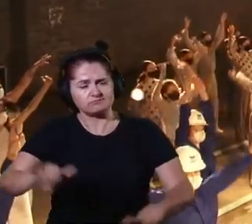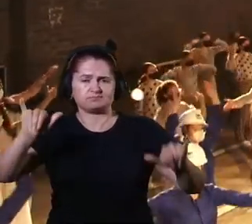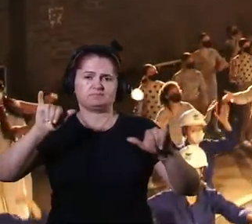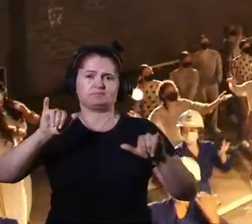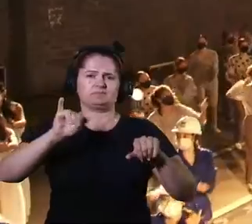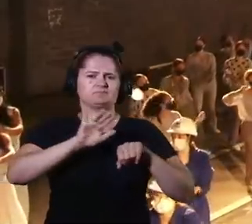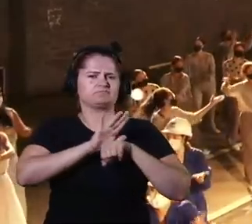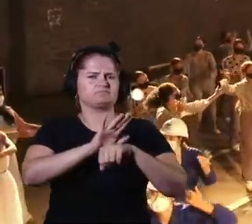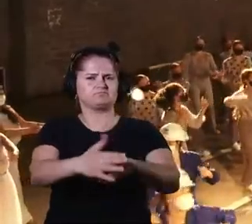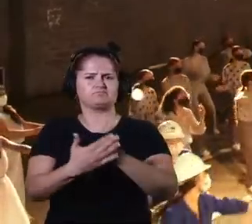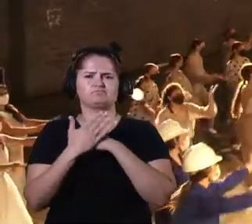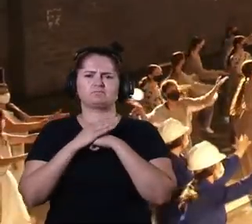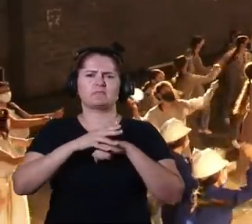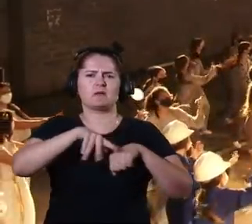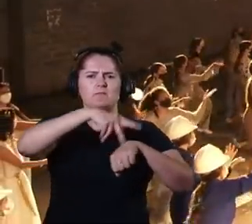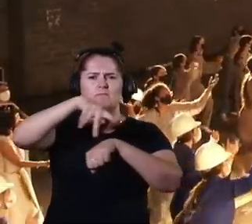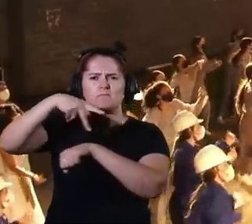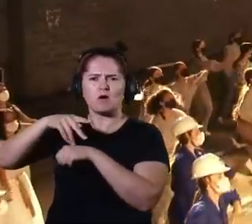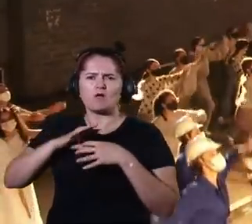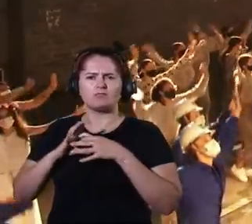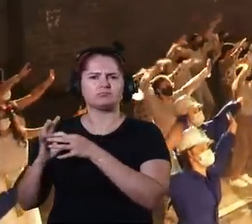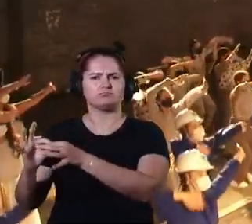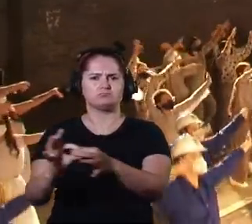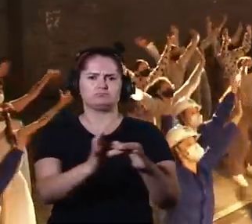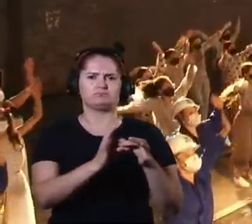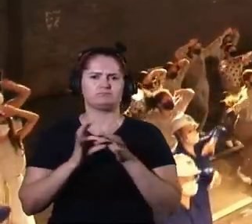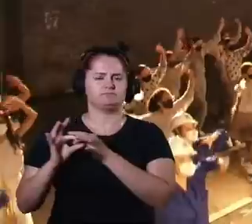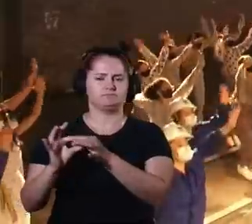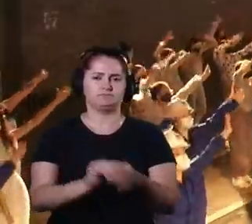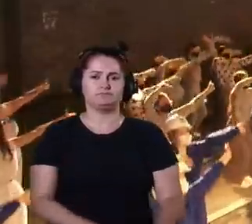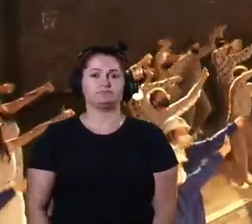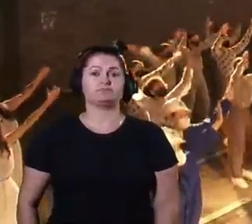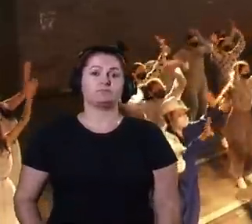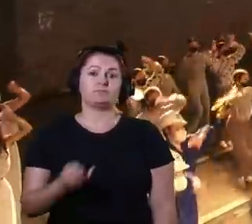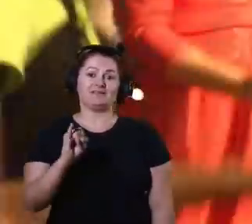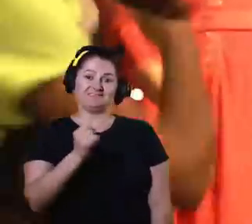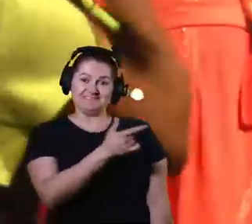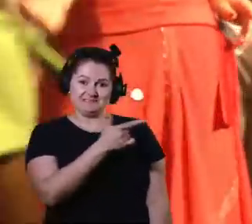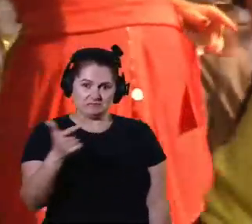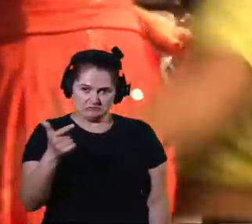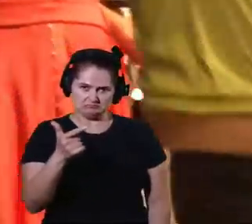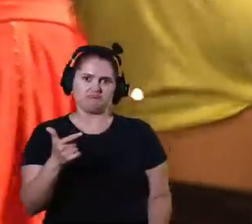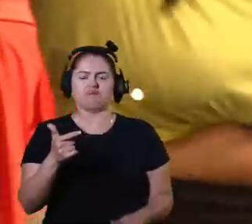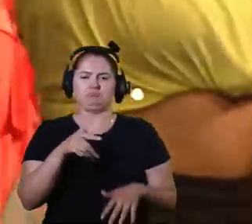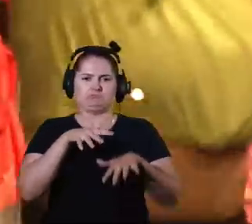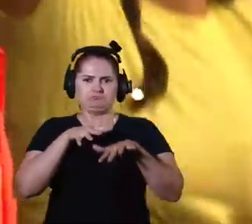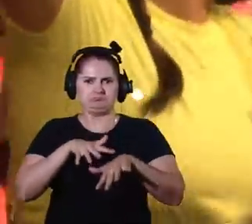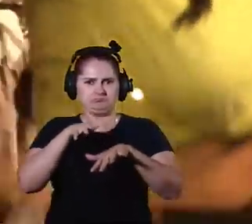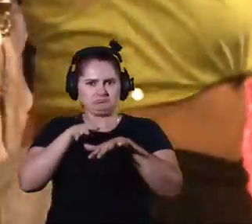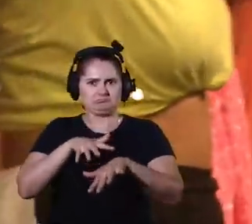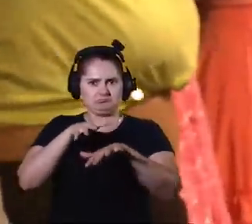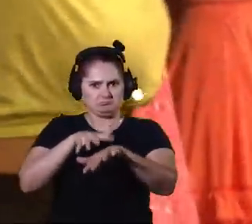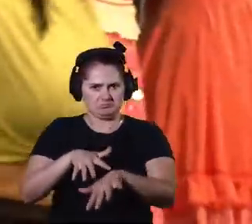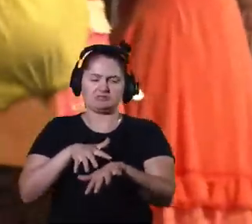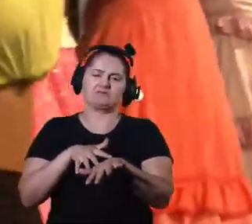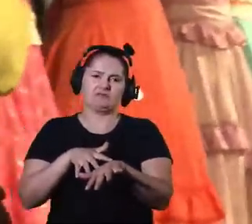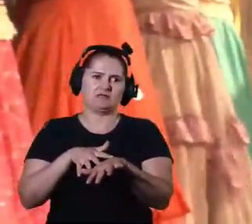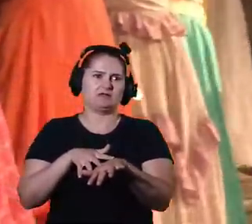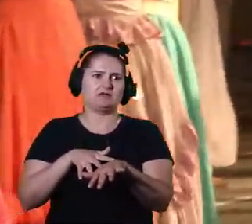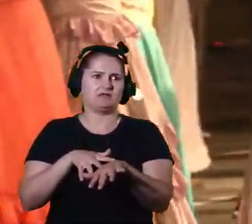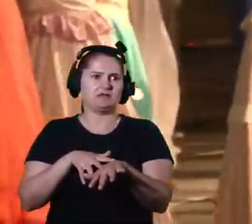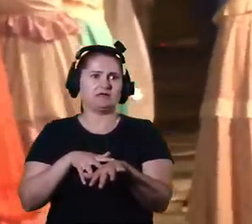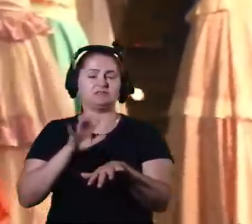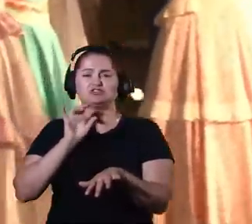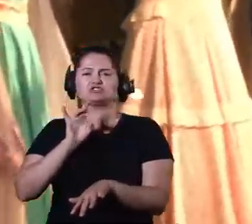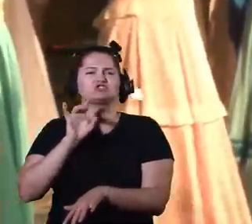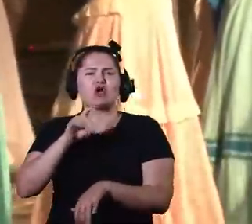solidariedade a todos os povos e de união. Se não tivéssemos o desfile que nós tivemos anterior a esse quadro